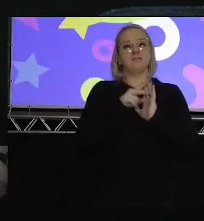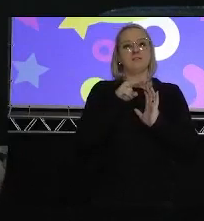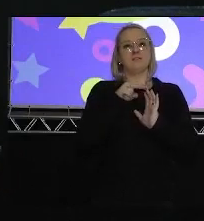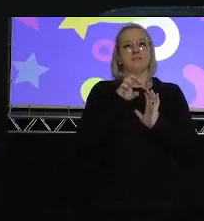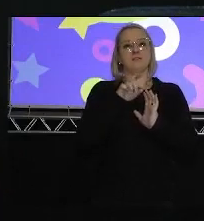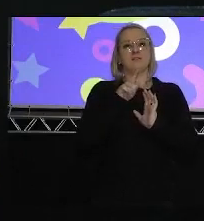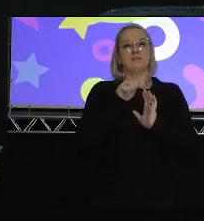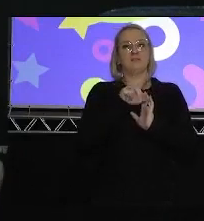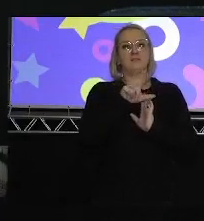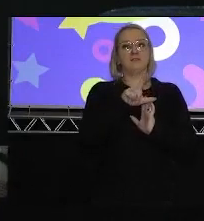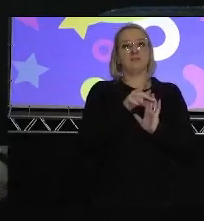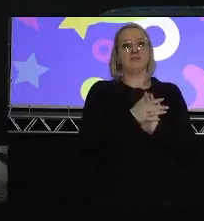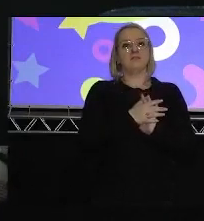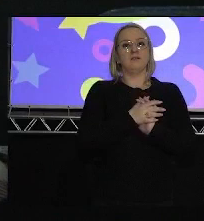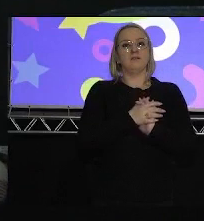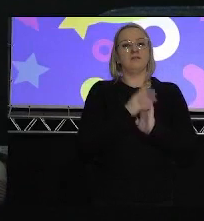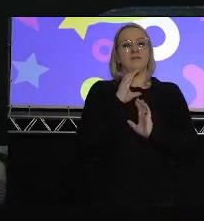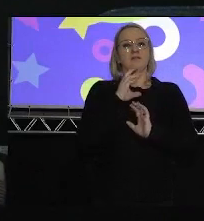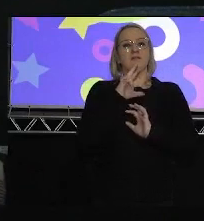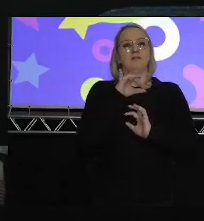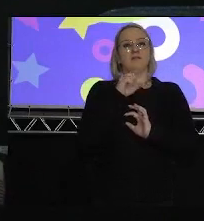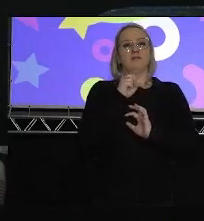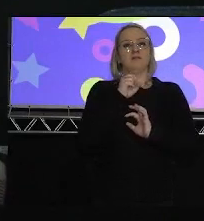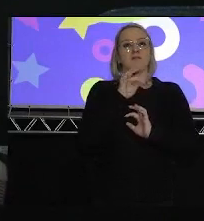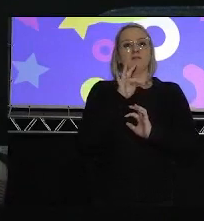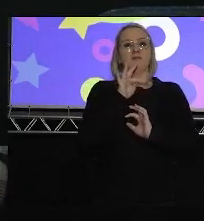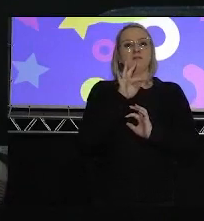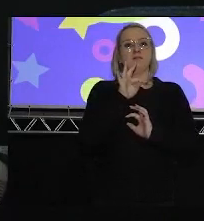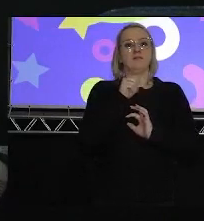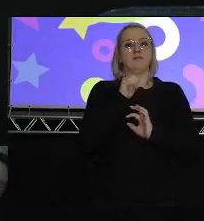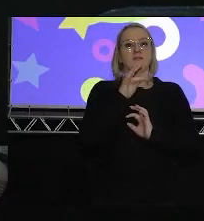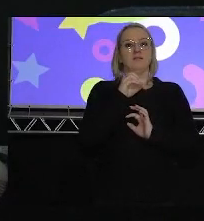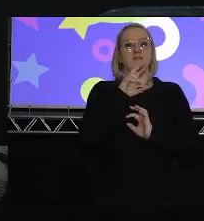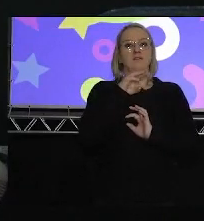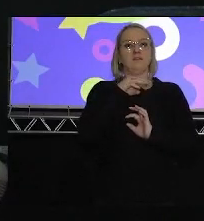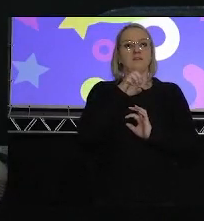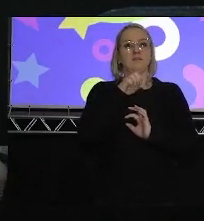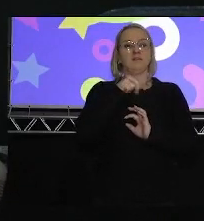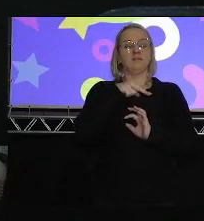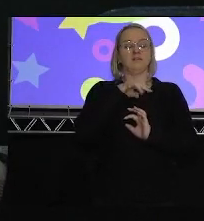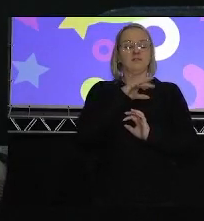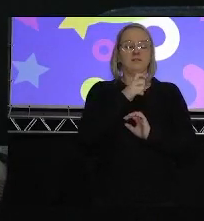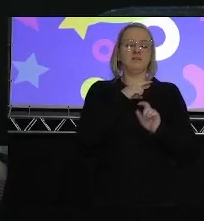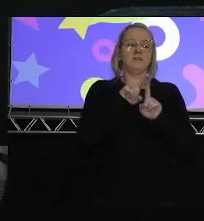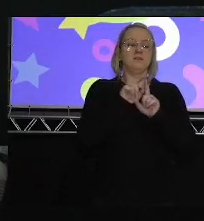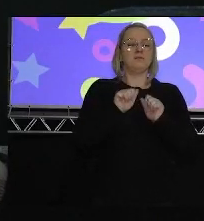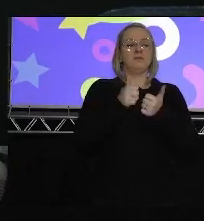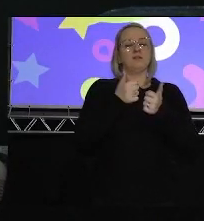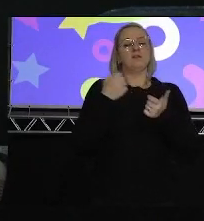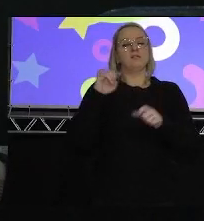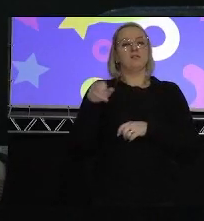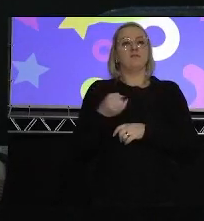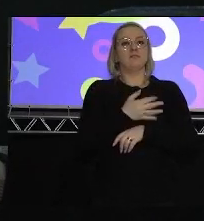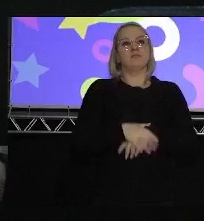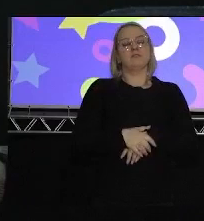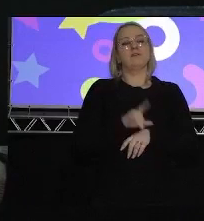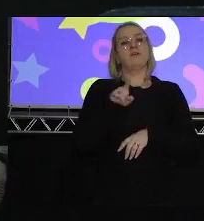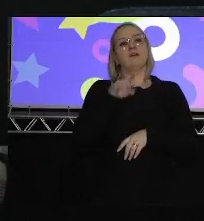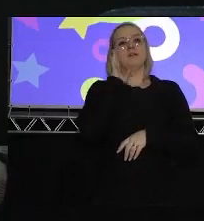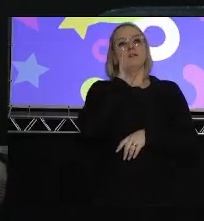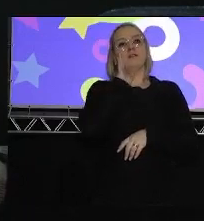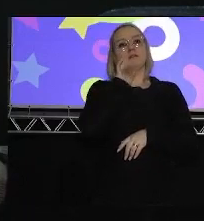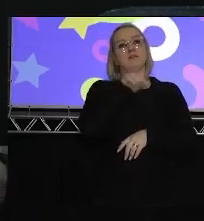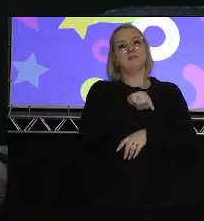outra é Cost Avoidance, depois tem Business Benefícios para o negócio e melhorias, inovações. É legal que